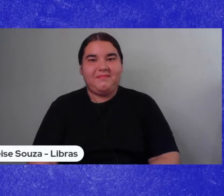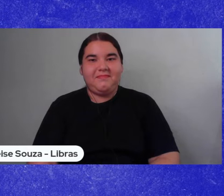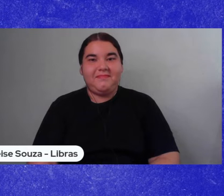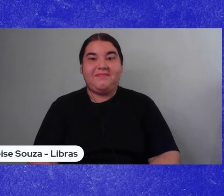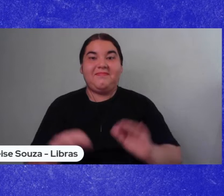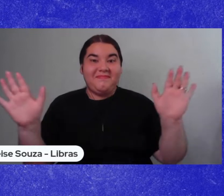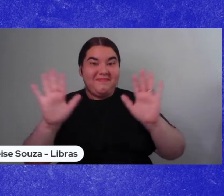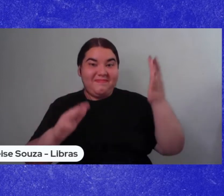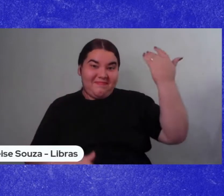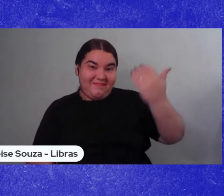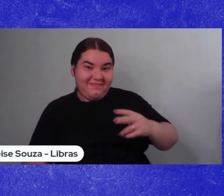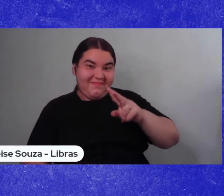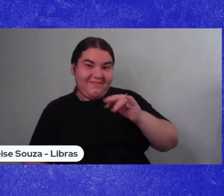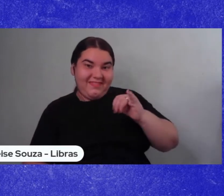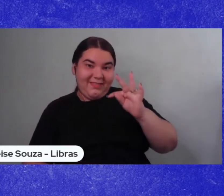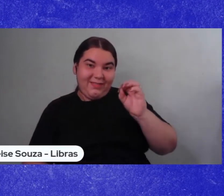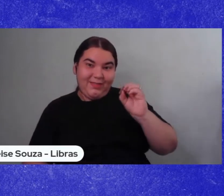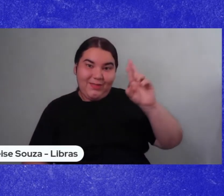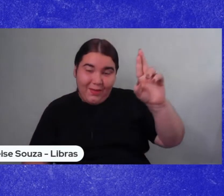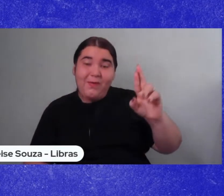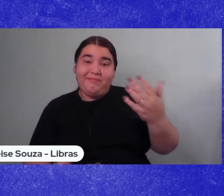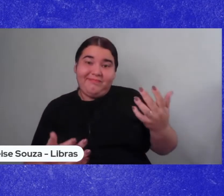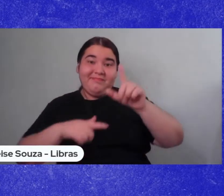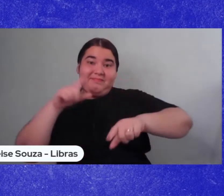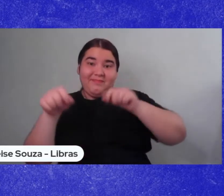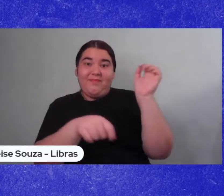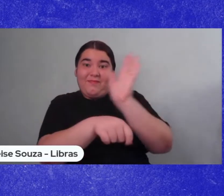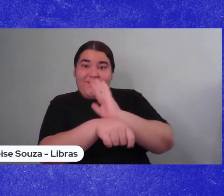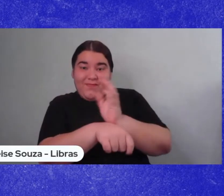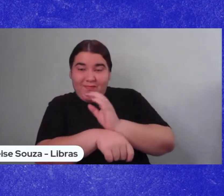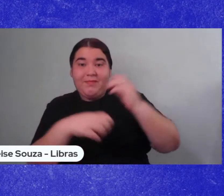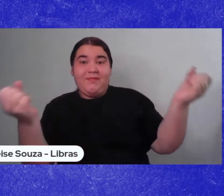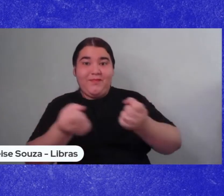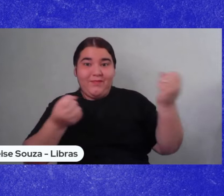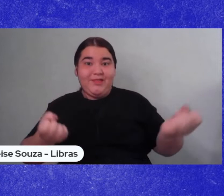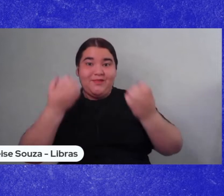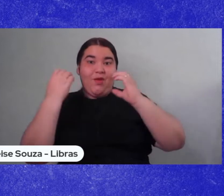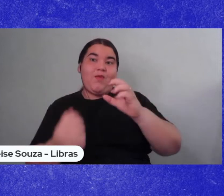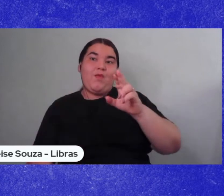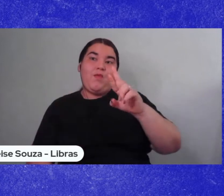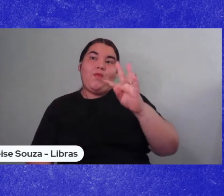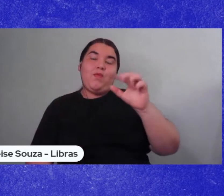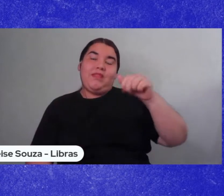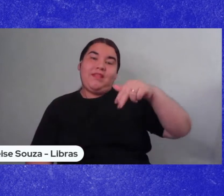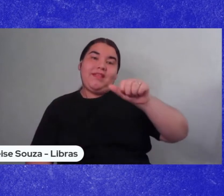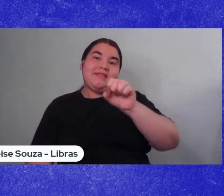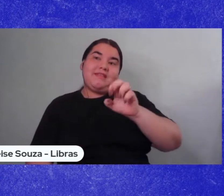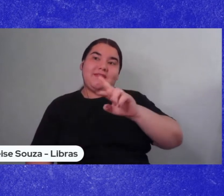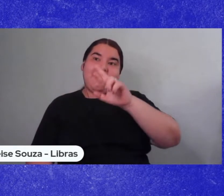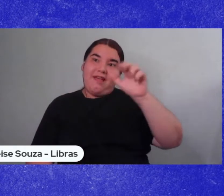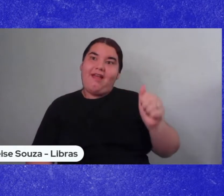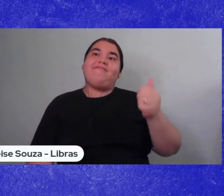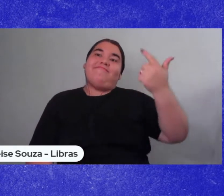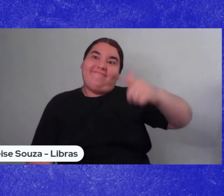Olá, eu sou o Vitor Búdigo, curador da terceira edição do Curta na Serra. A gente começa agora mais um debate,